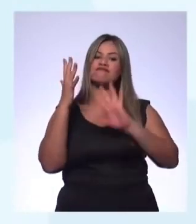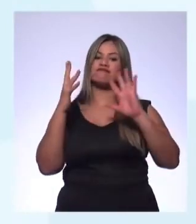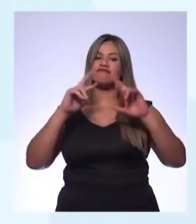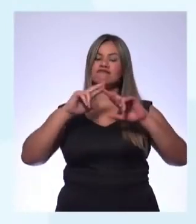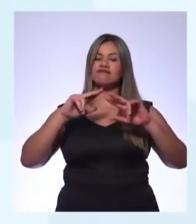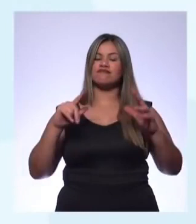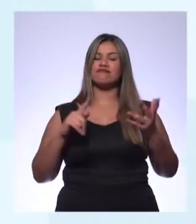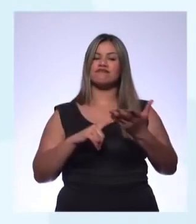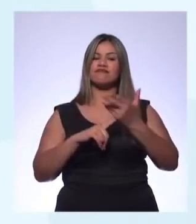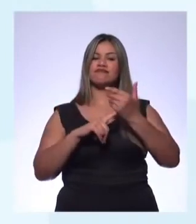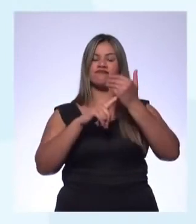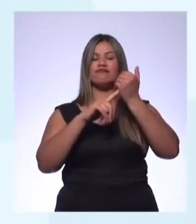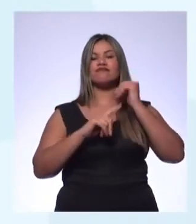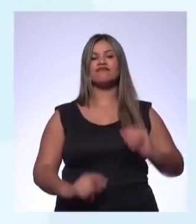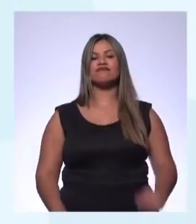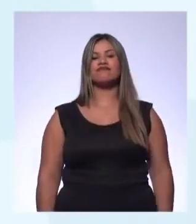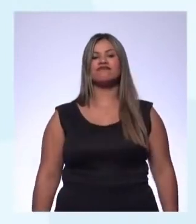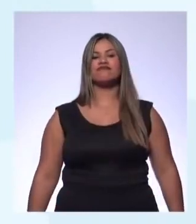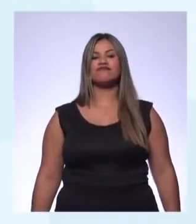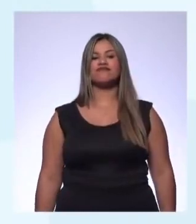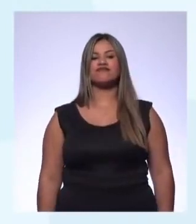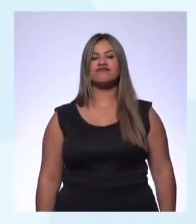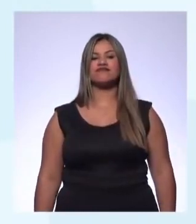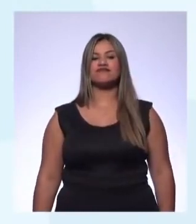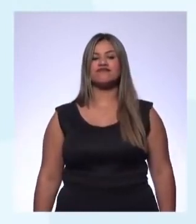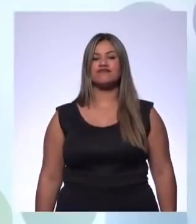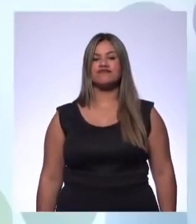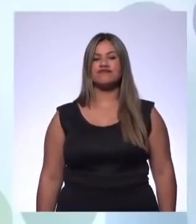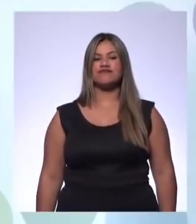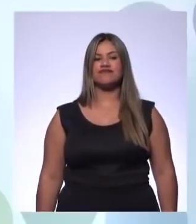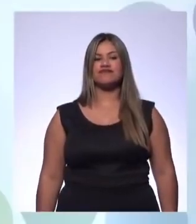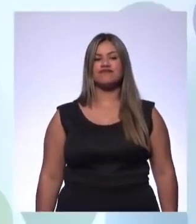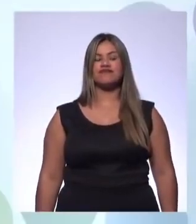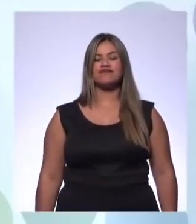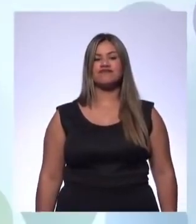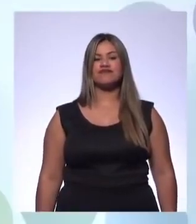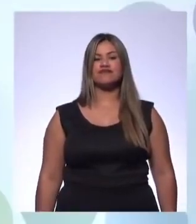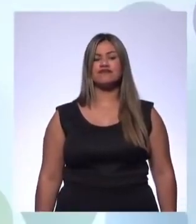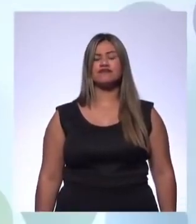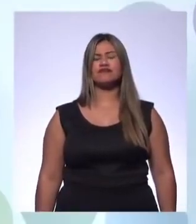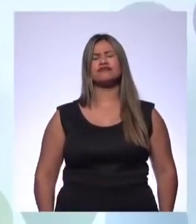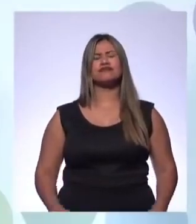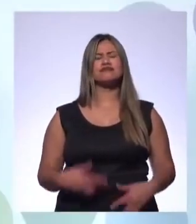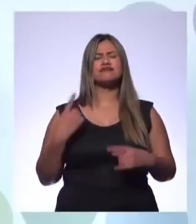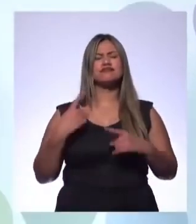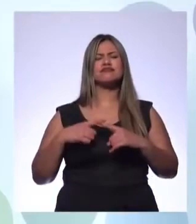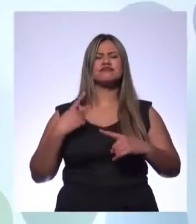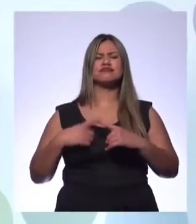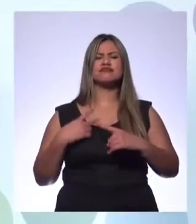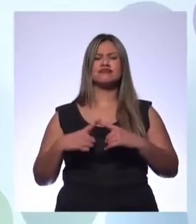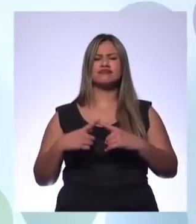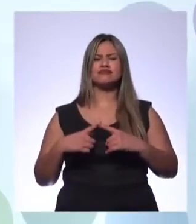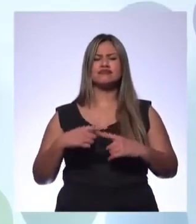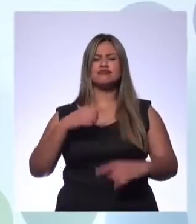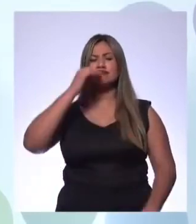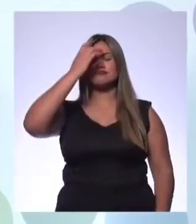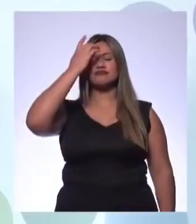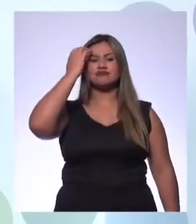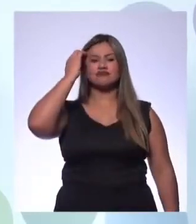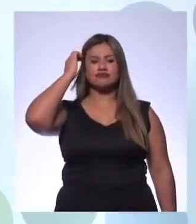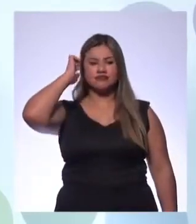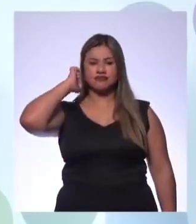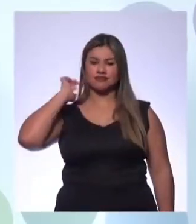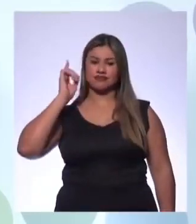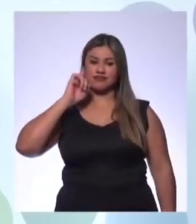natureza e às suas tecnologias. Muito bem. Por que eu falei isso? No dia 29